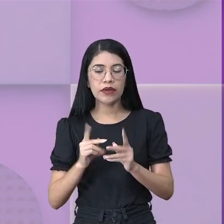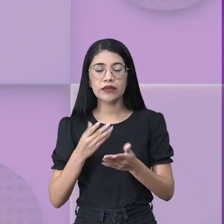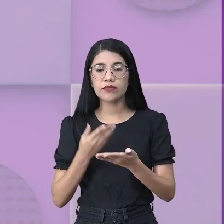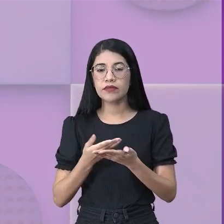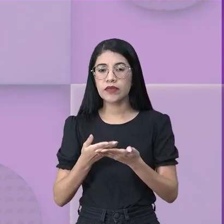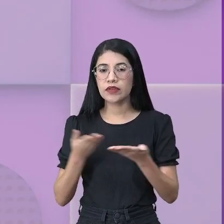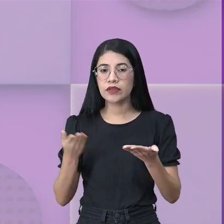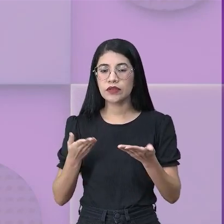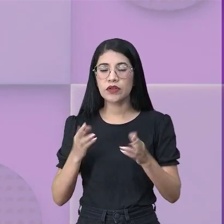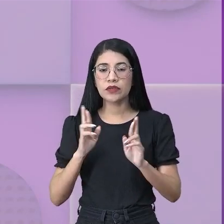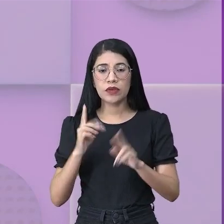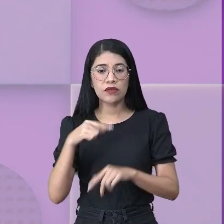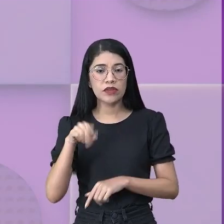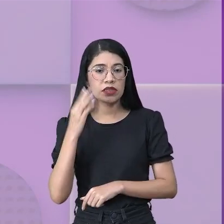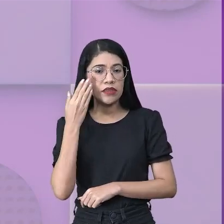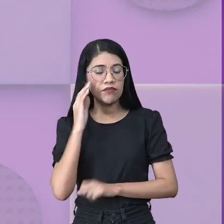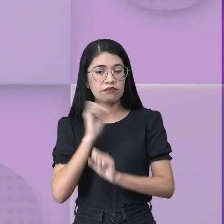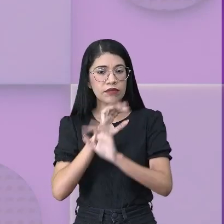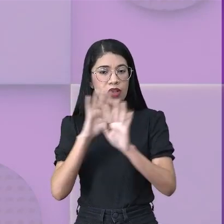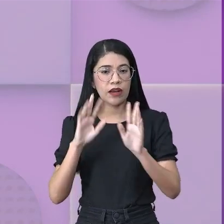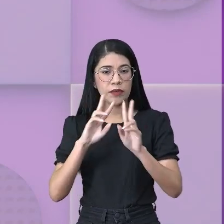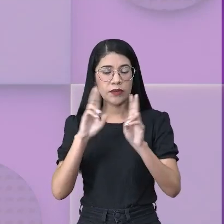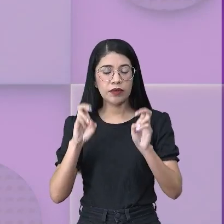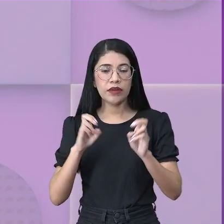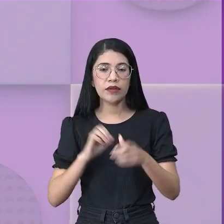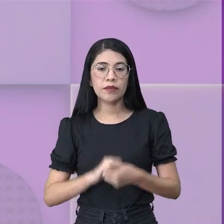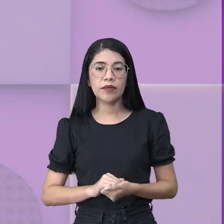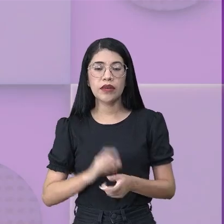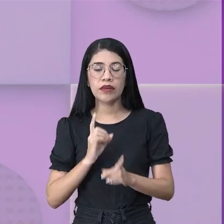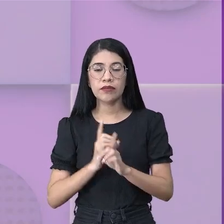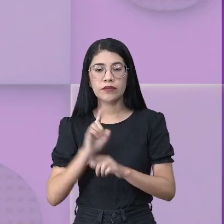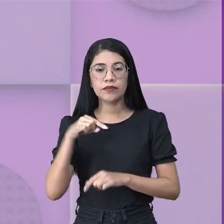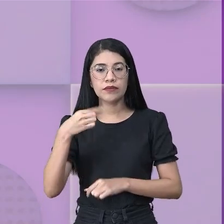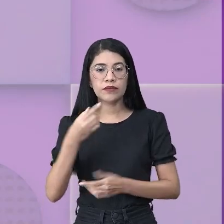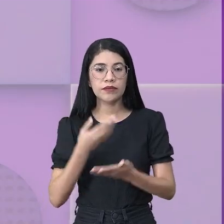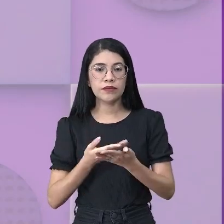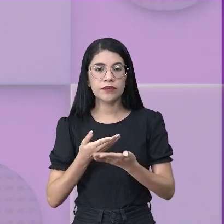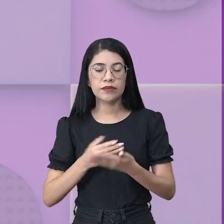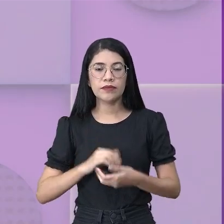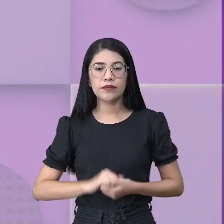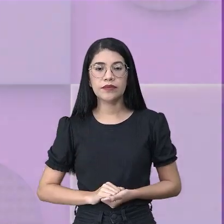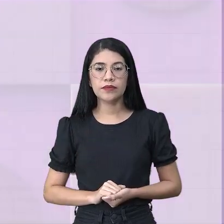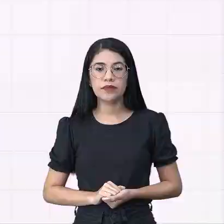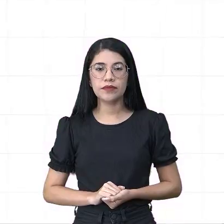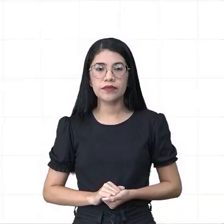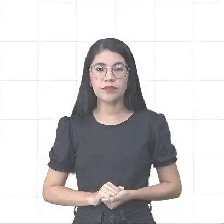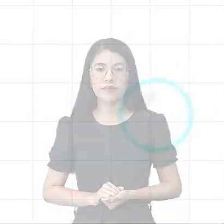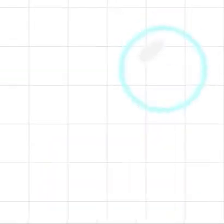nossa aula, espero que tenham entendido melhor sobre esse conteúdo e a gente se vê numa próxima aula.